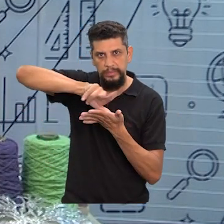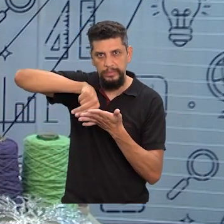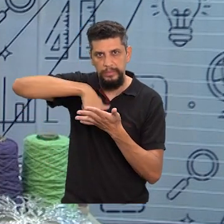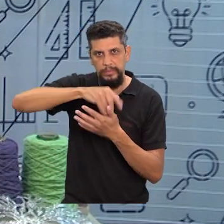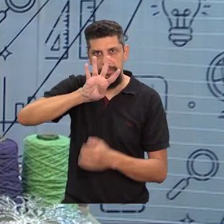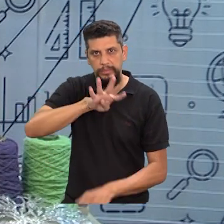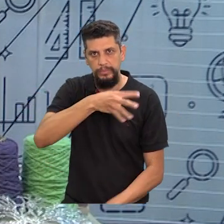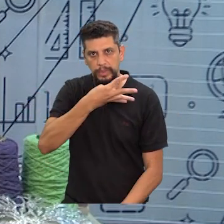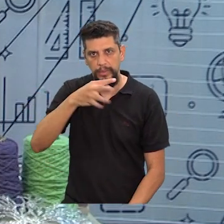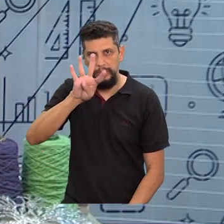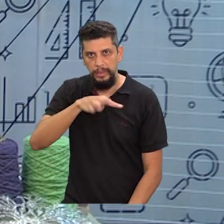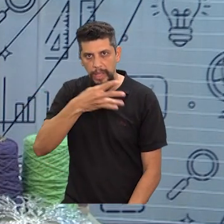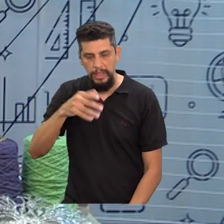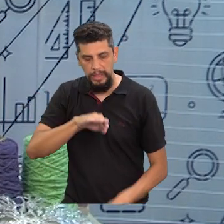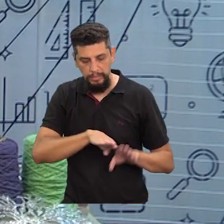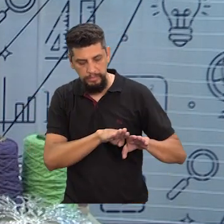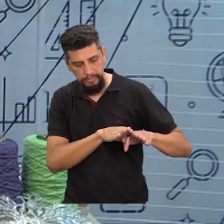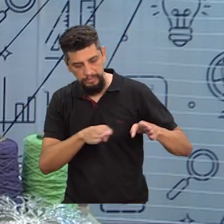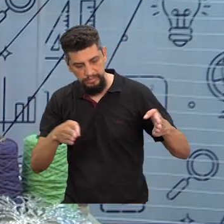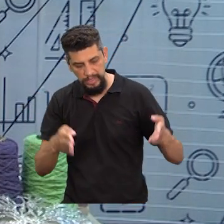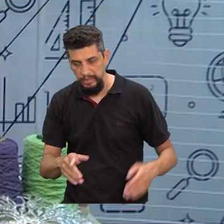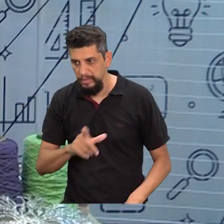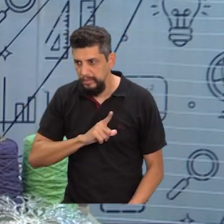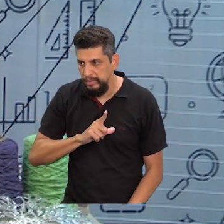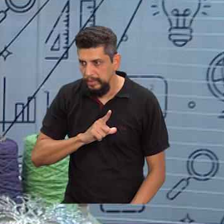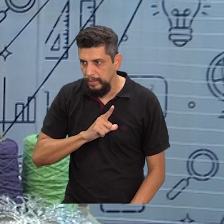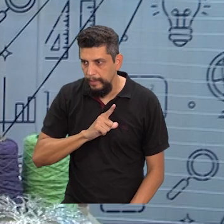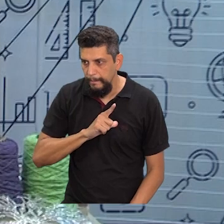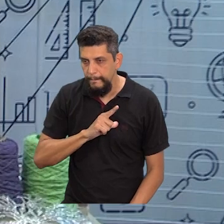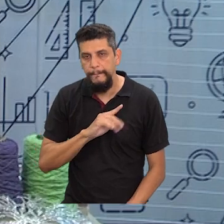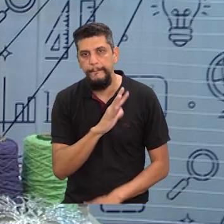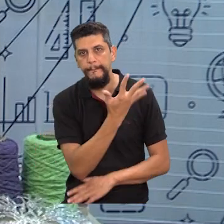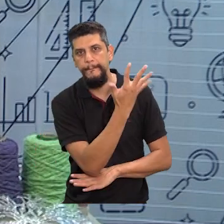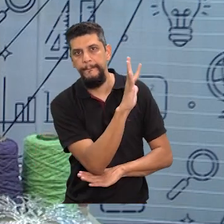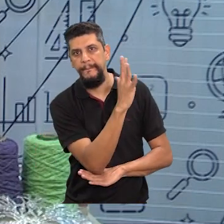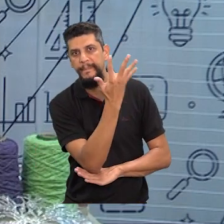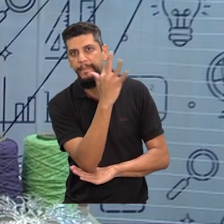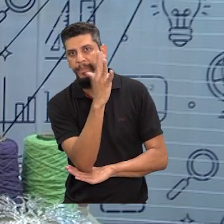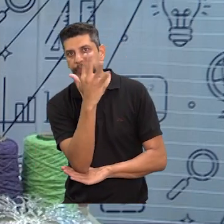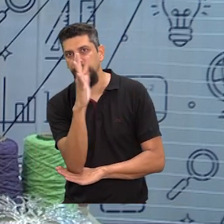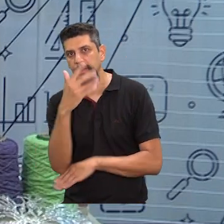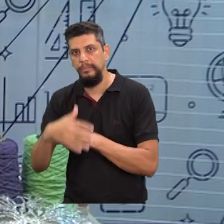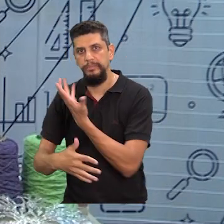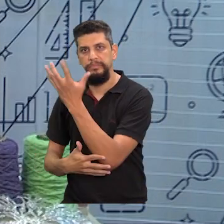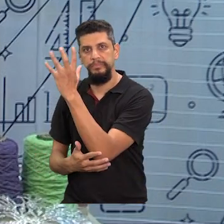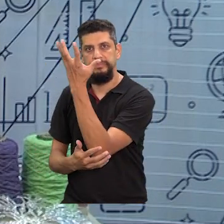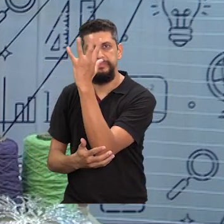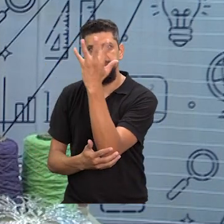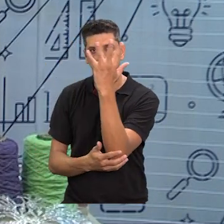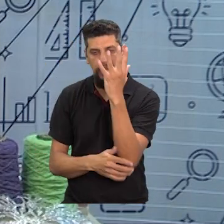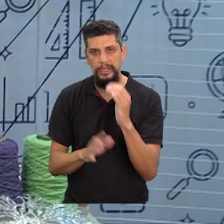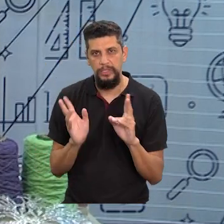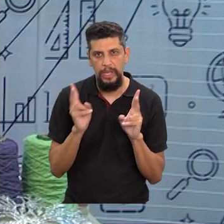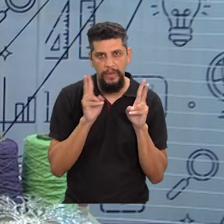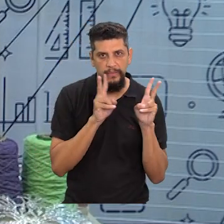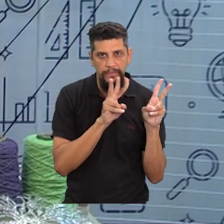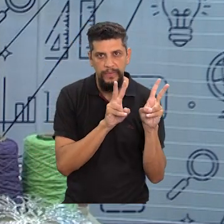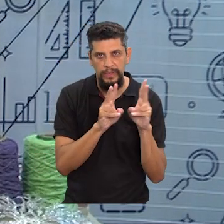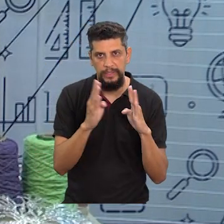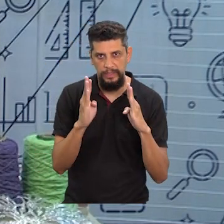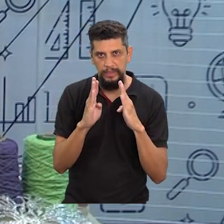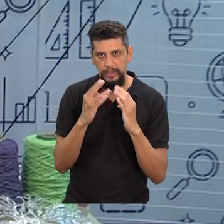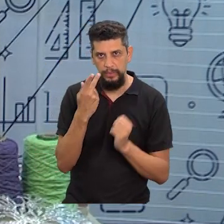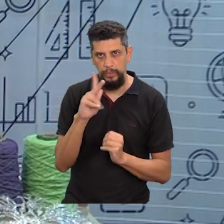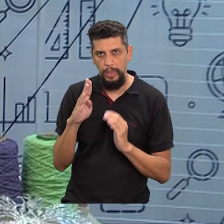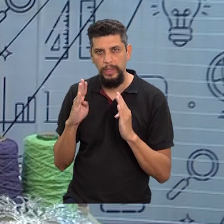diversos tipos de teia? Eu tenho uma teia aqui na minha mesa. Mas vocês já repararam na natureza, no jardim, nos parques? Agora a gente não pode ir no parque, né? Mas lá no jardim